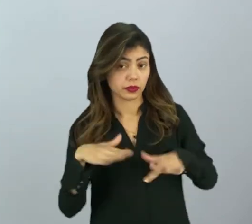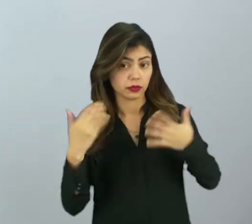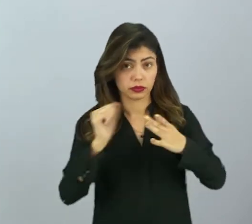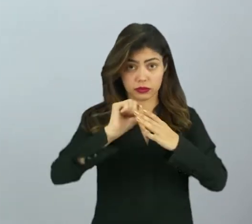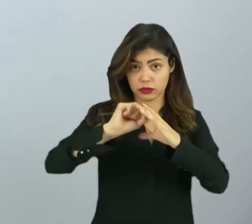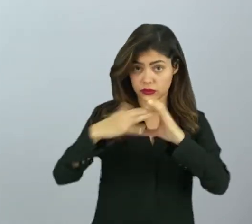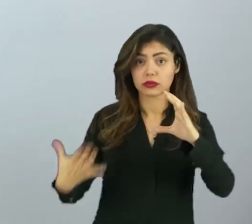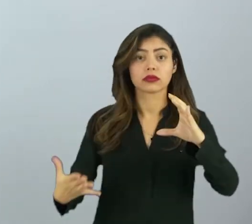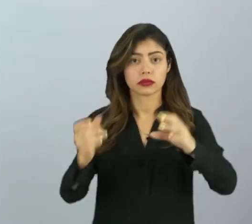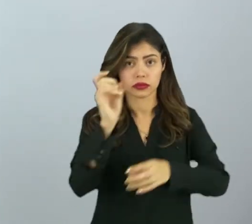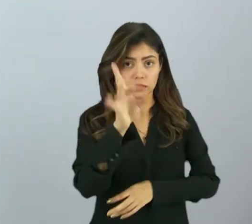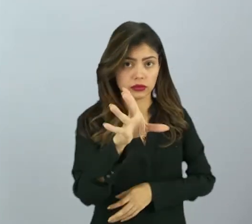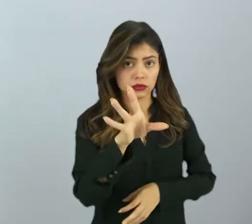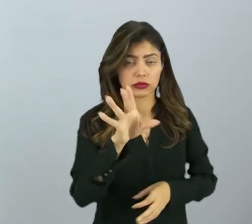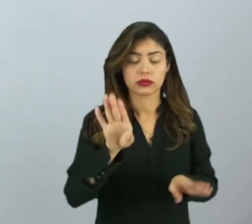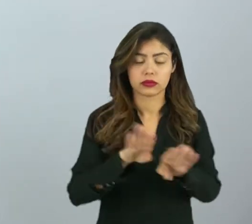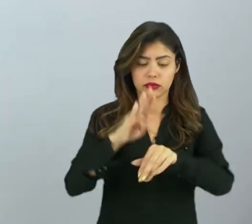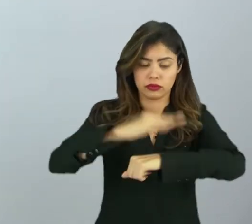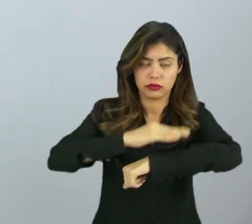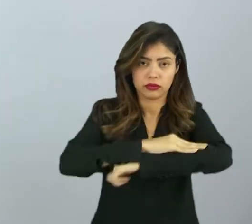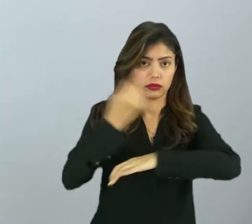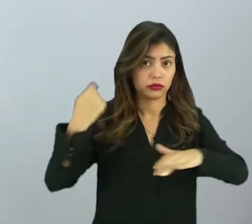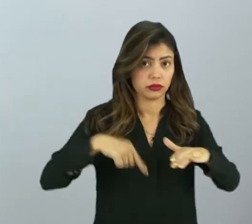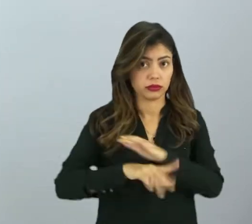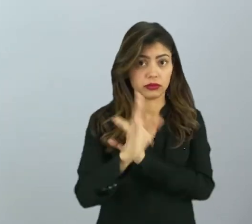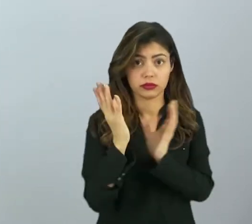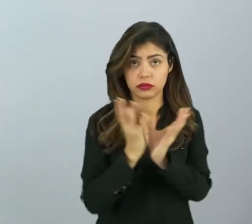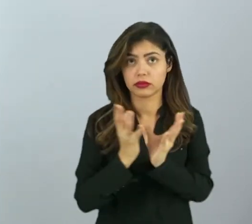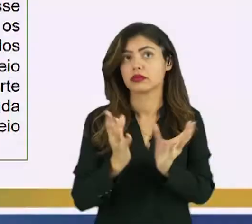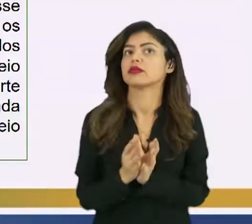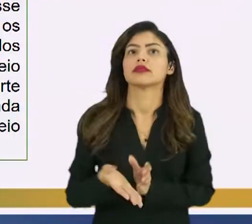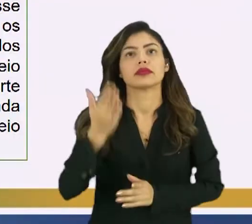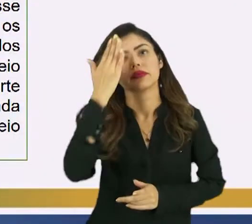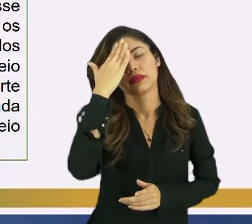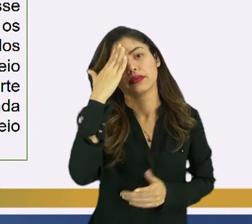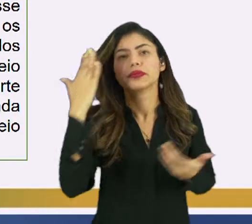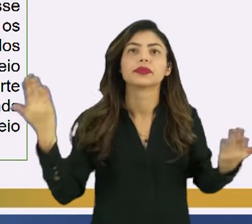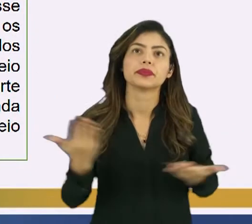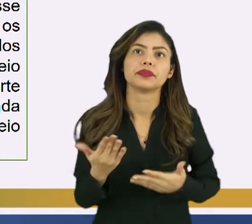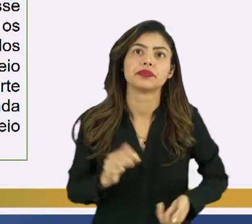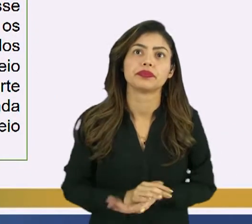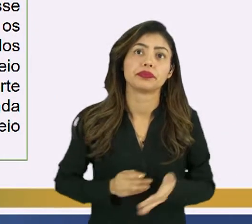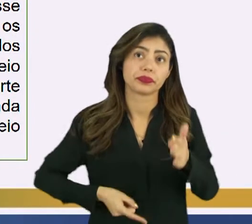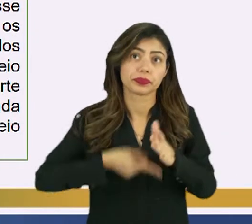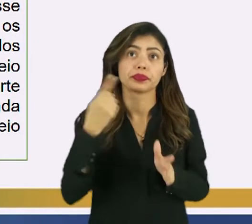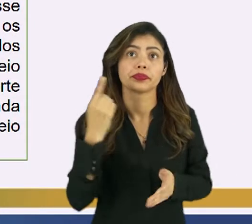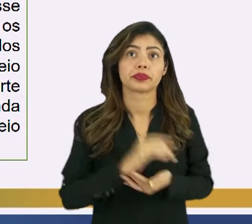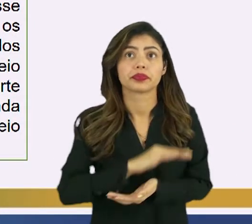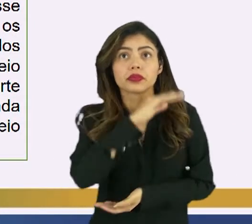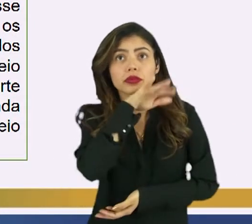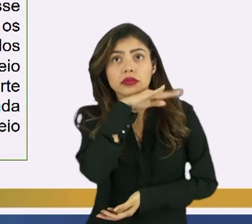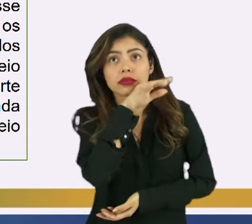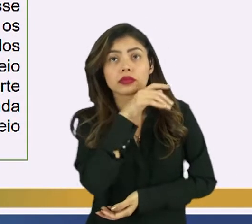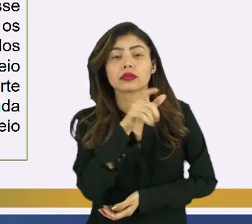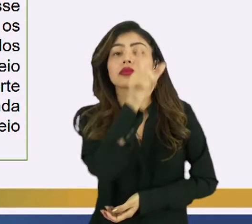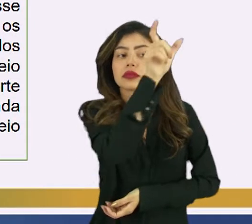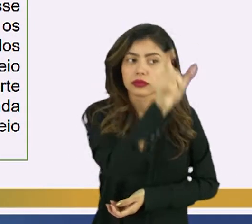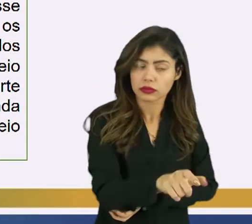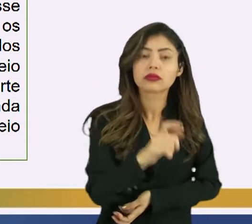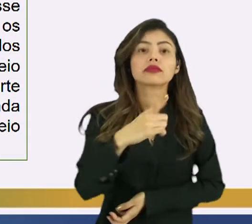Quais são as características que fazem com que esses seres se encaixem nesse grupo? Vamos entender agora. Primeira coisa, são